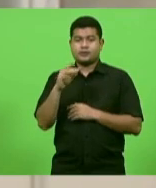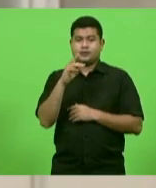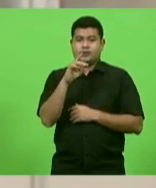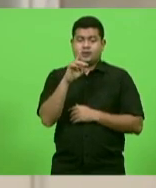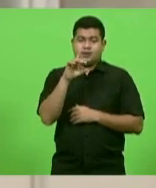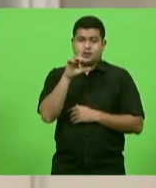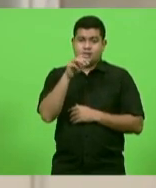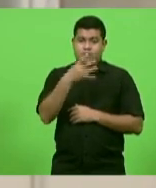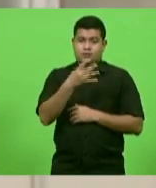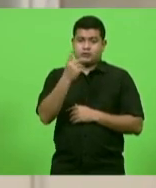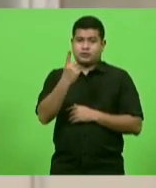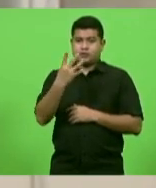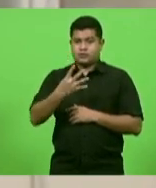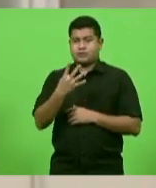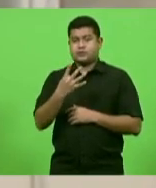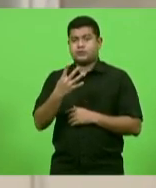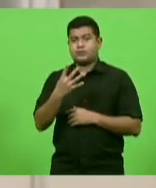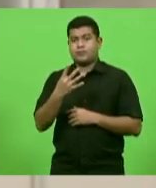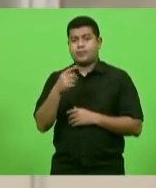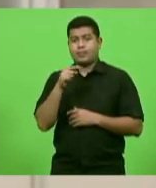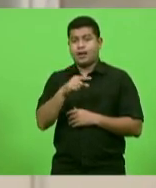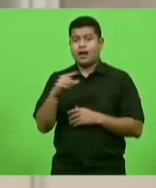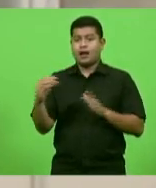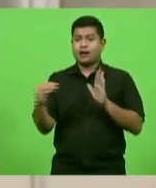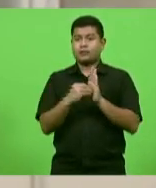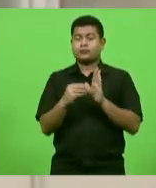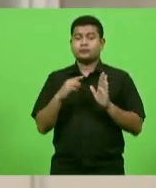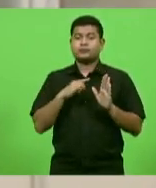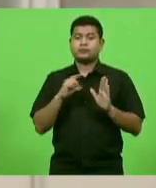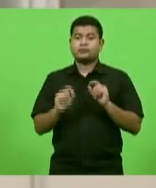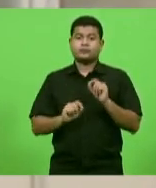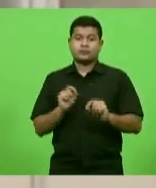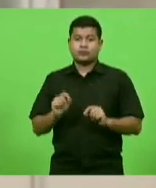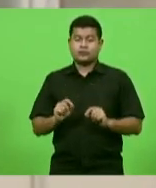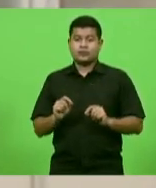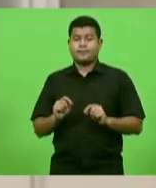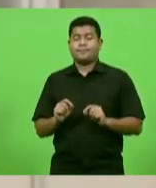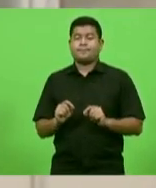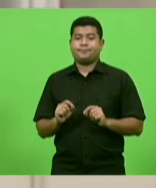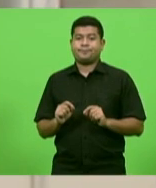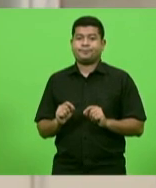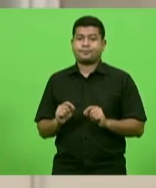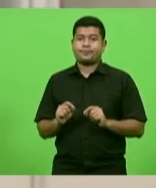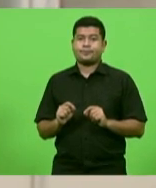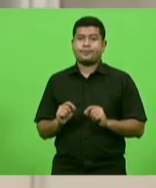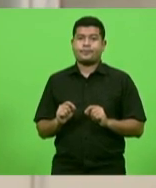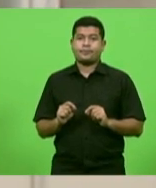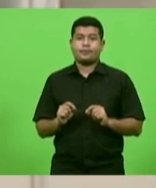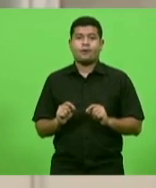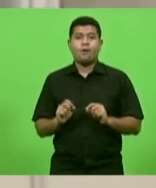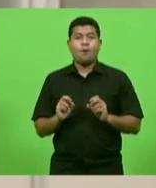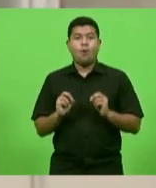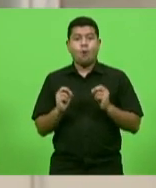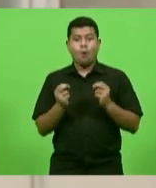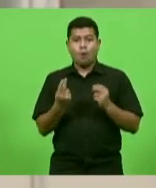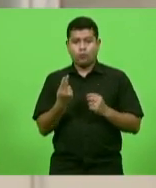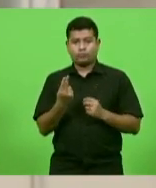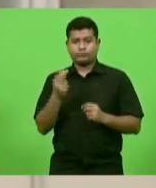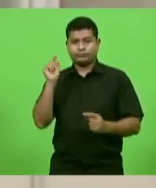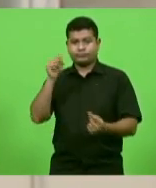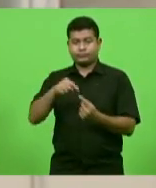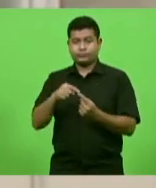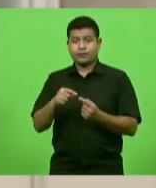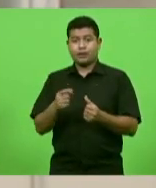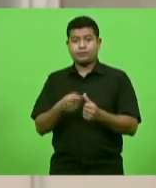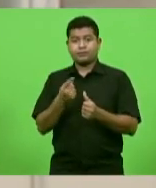e ela só contém a seguinte o seguinte encaminhamento o finalidade primeiro